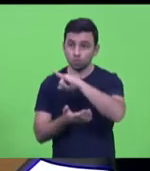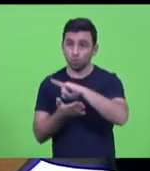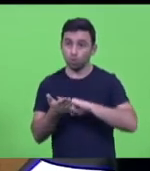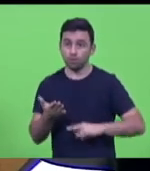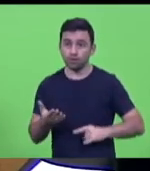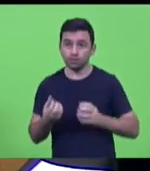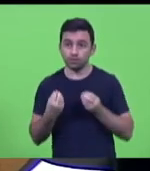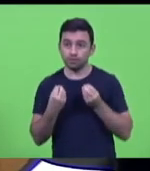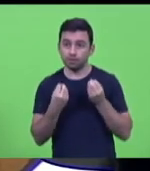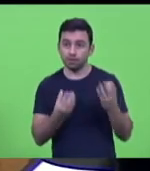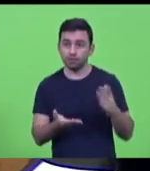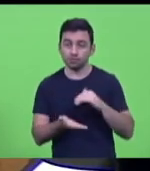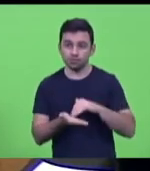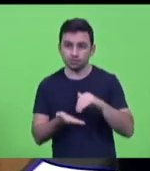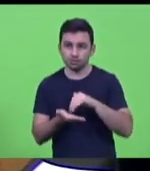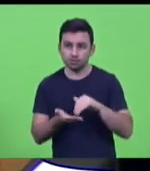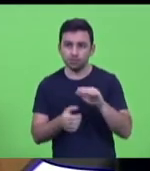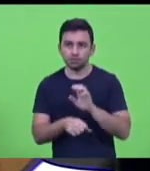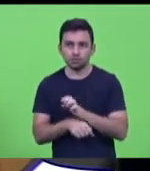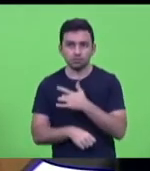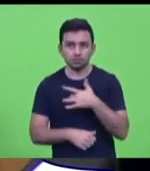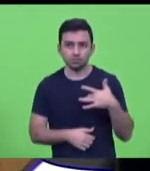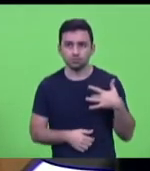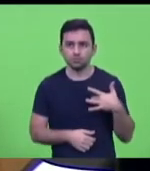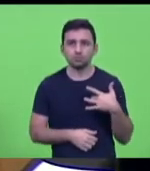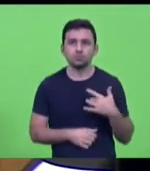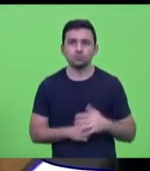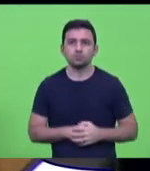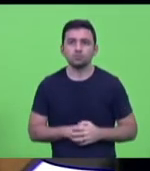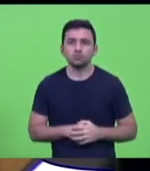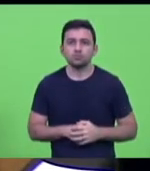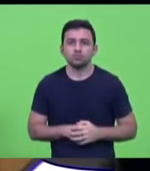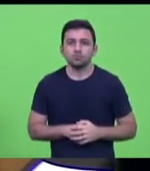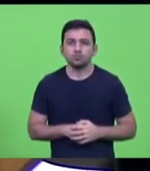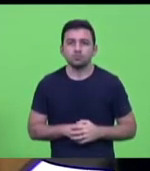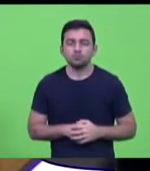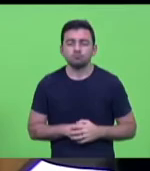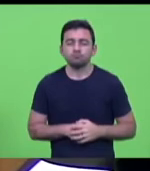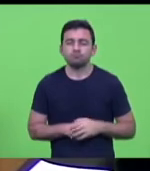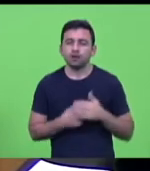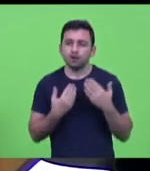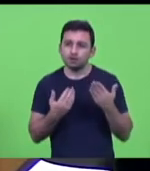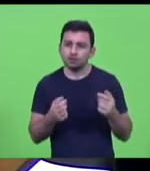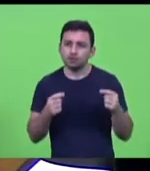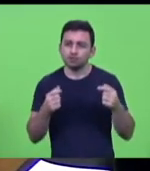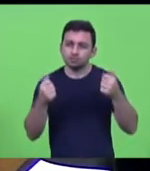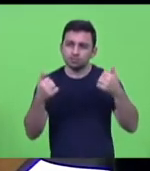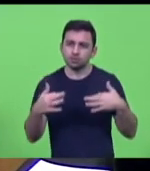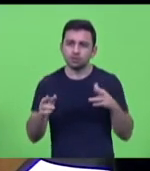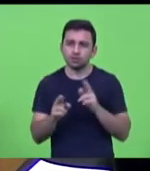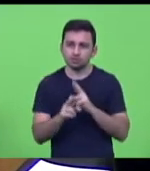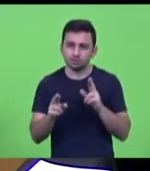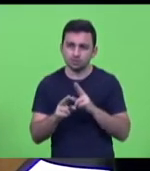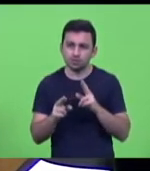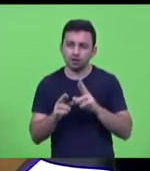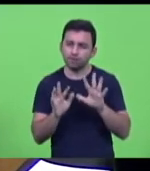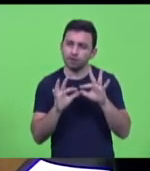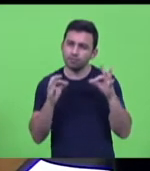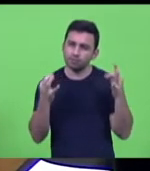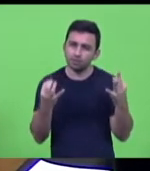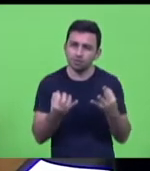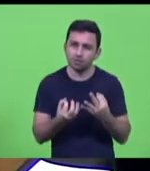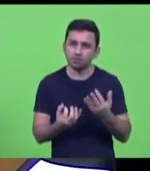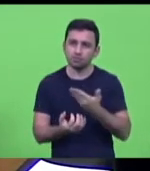entregue ao secretário de Estado da Saúde, com relação à Associação Brasileira de Pais, Familiares,